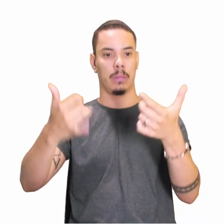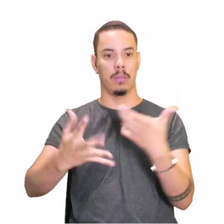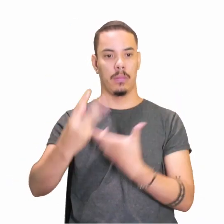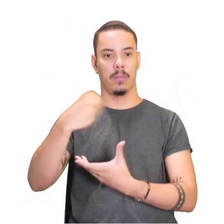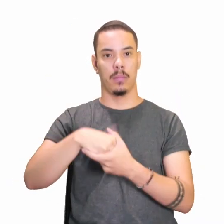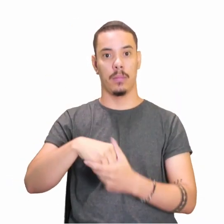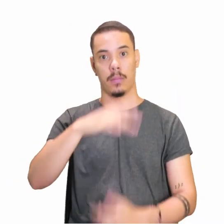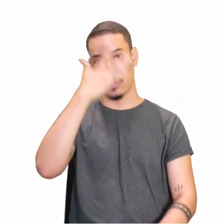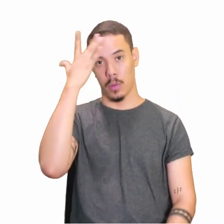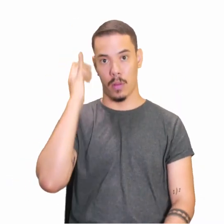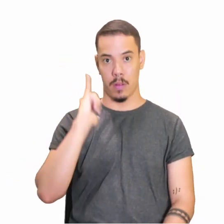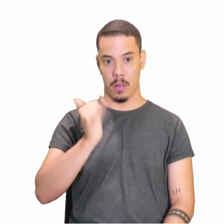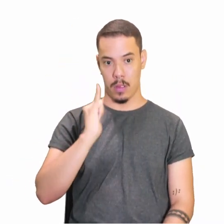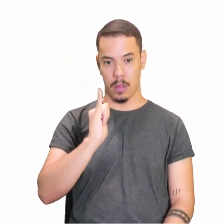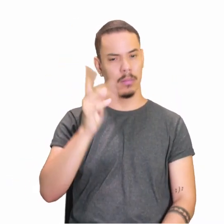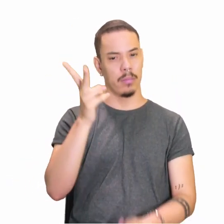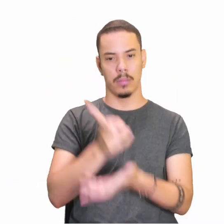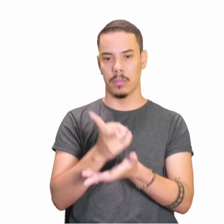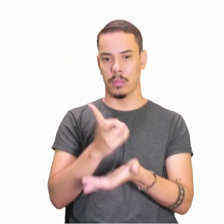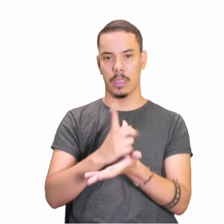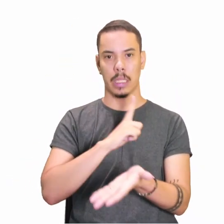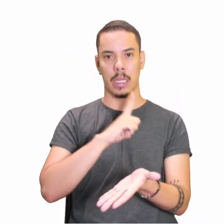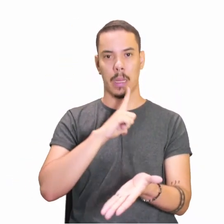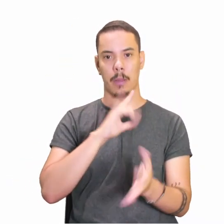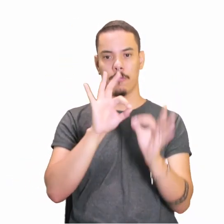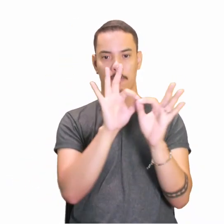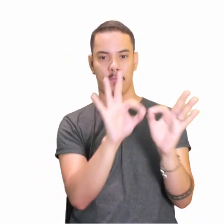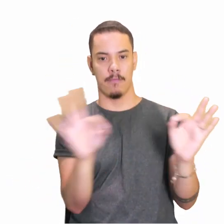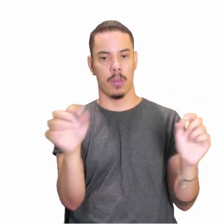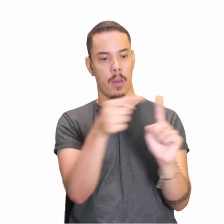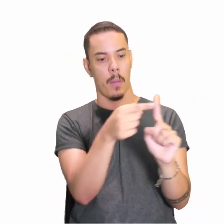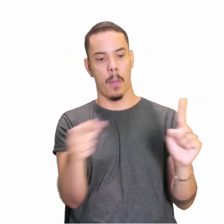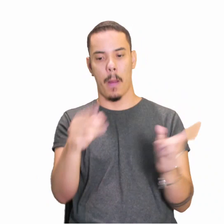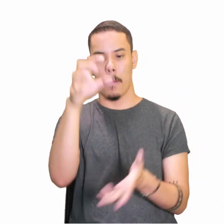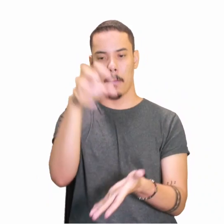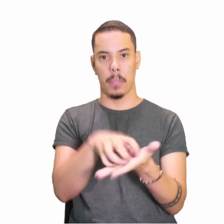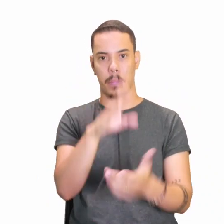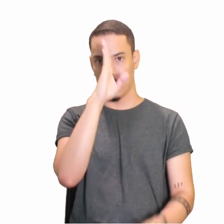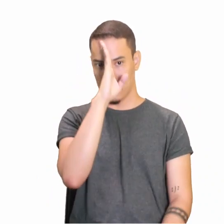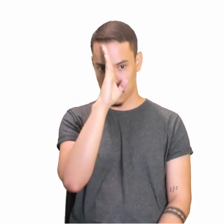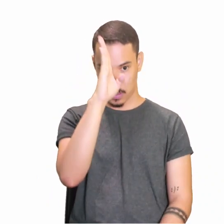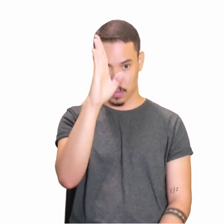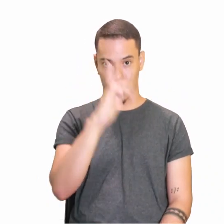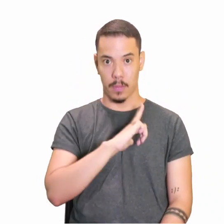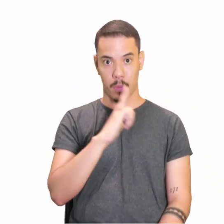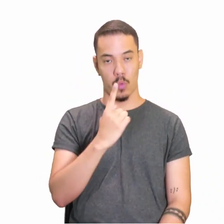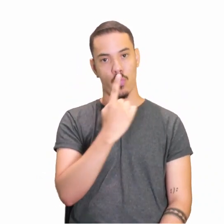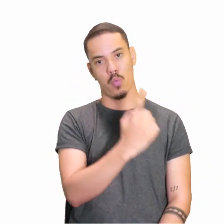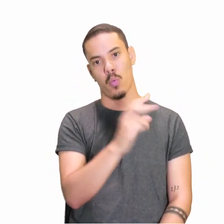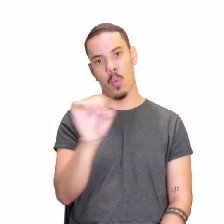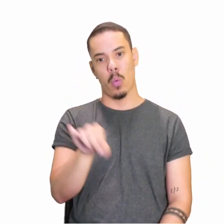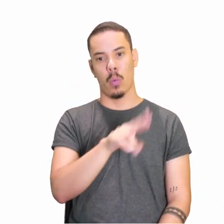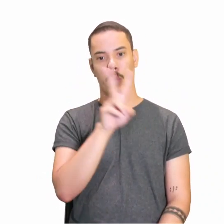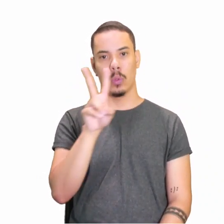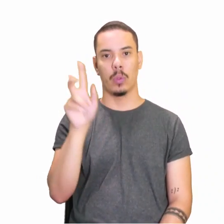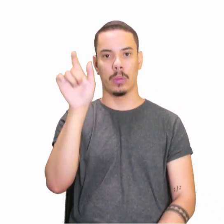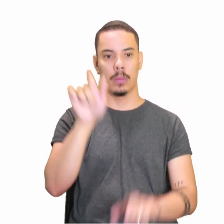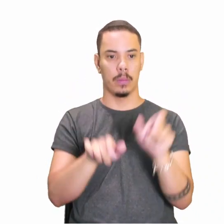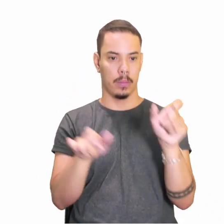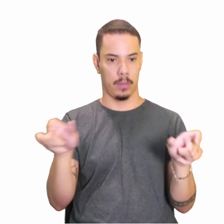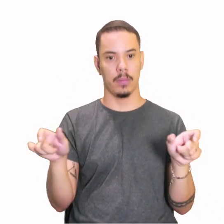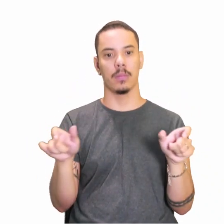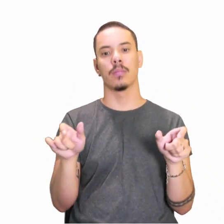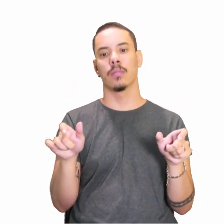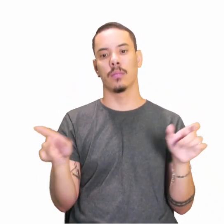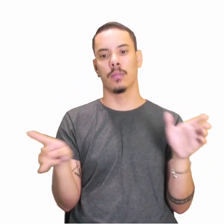narrador. Há sempre um núcleo principal da narrativa que gira em torno de um ou dois personagens, chamado